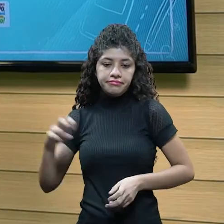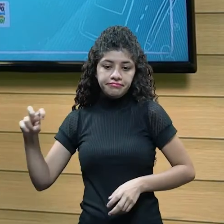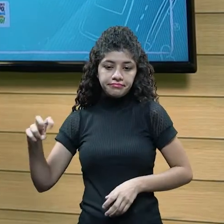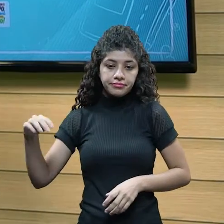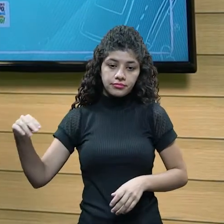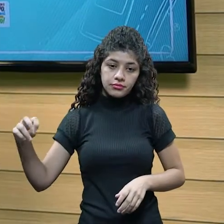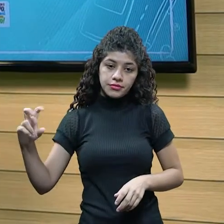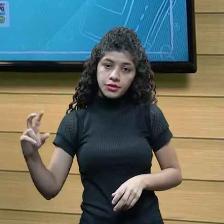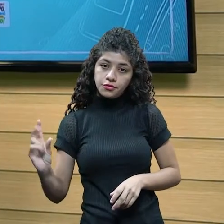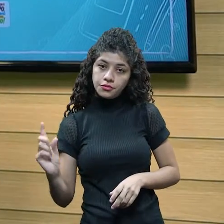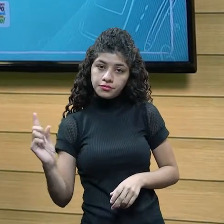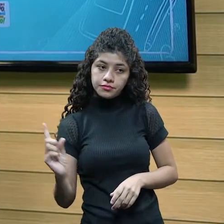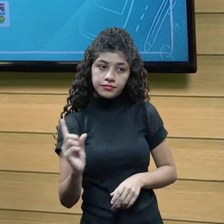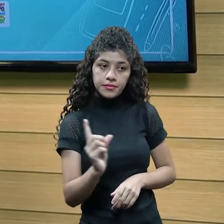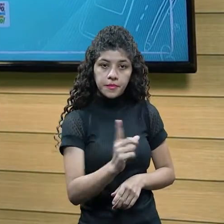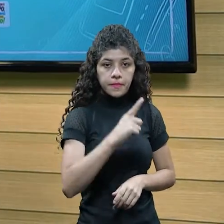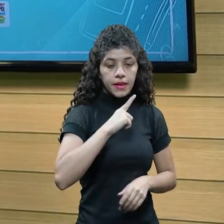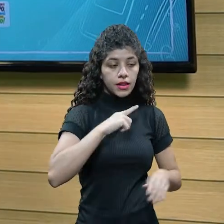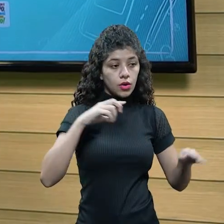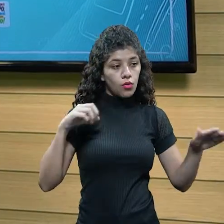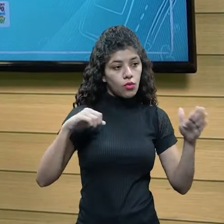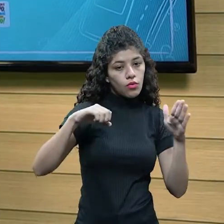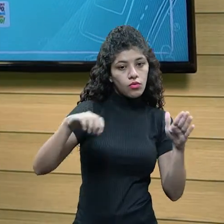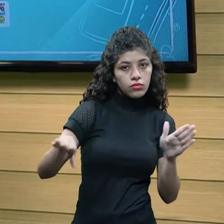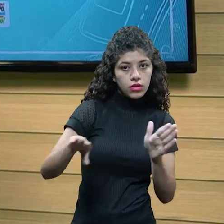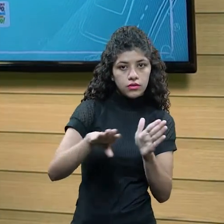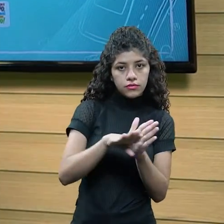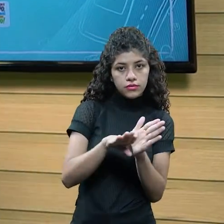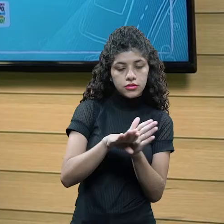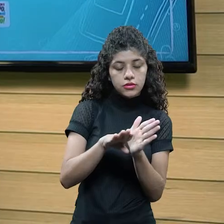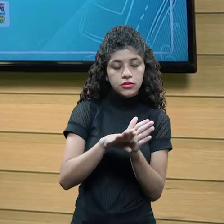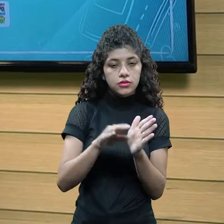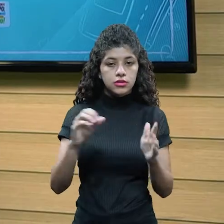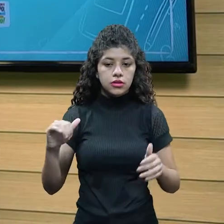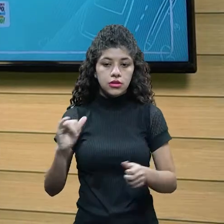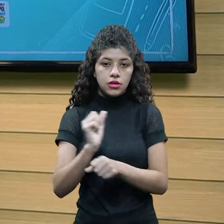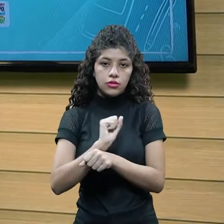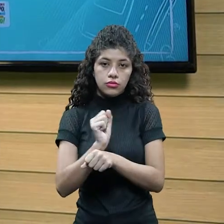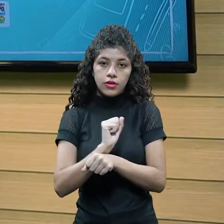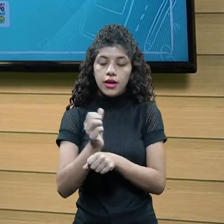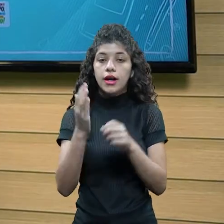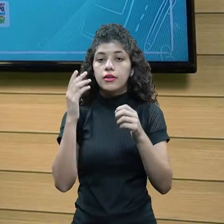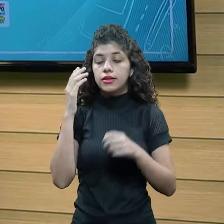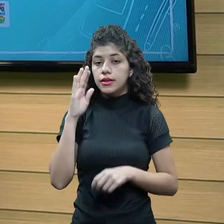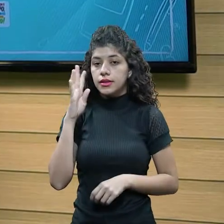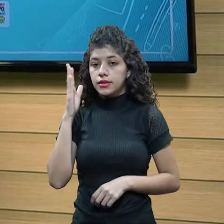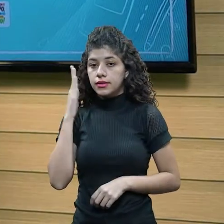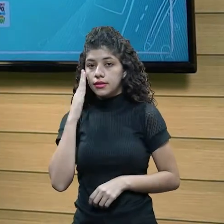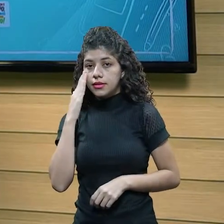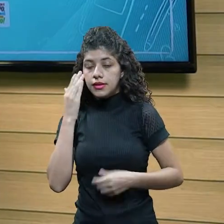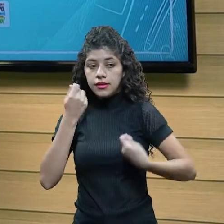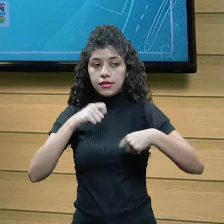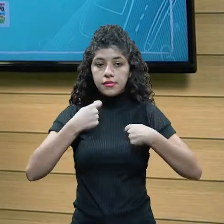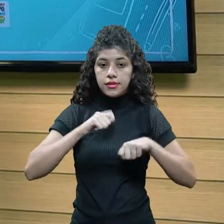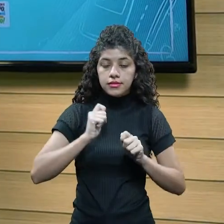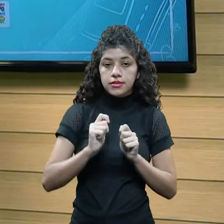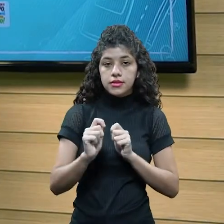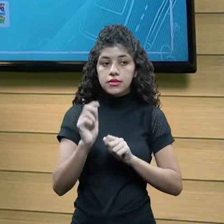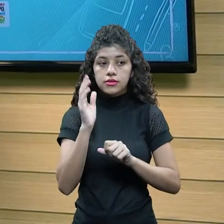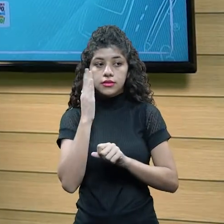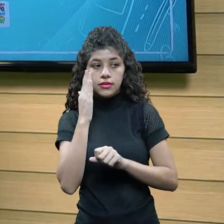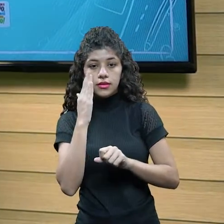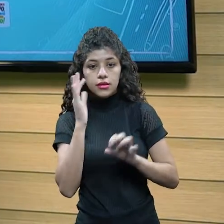carro, eu preciso ter a noção matemática do espaço, do tempo, da velocidade, senão eu vou ser atropelado. Se eu